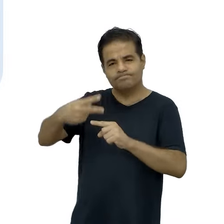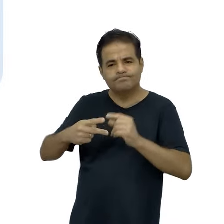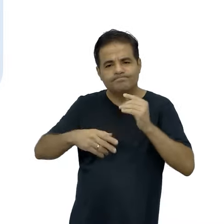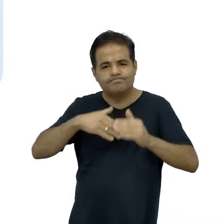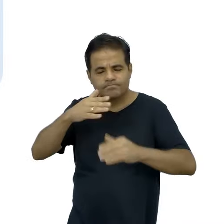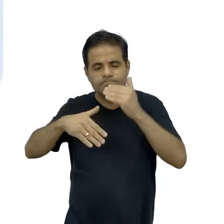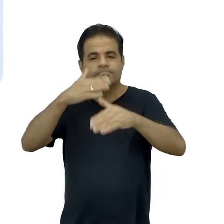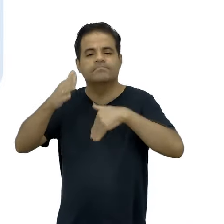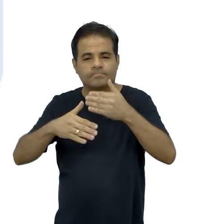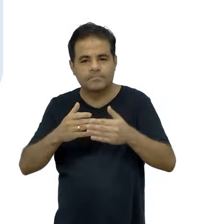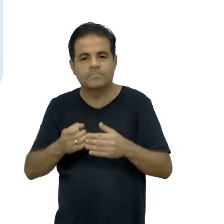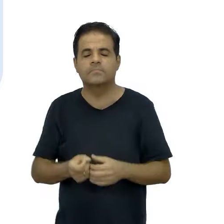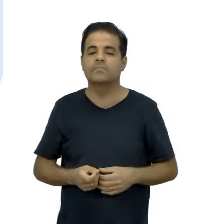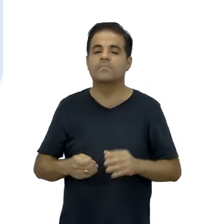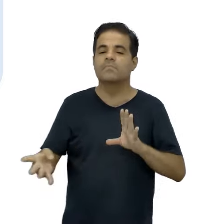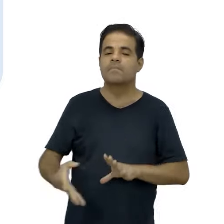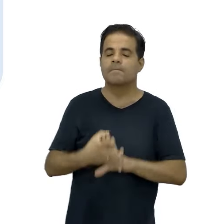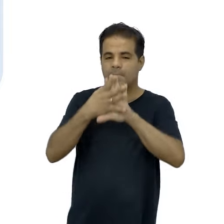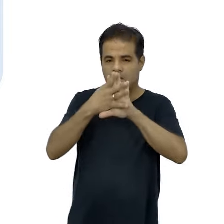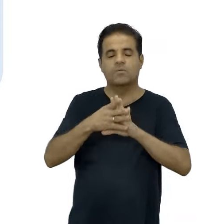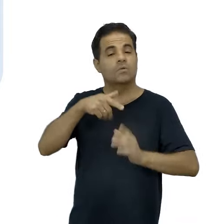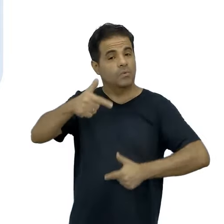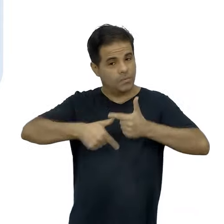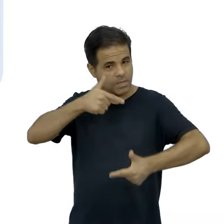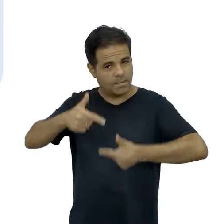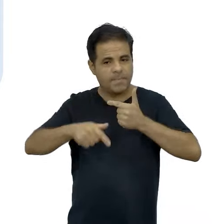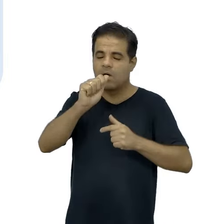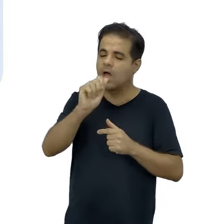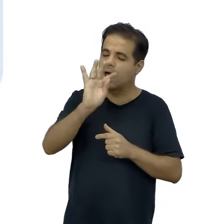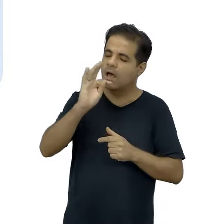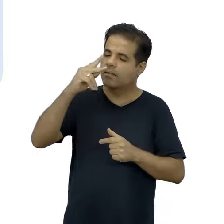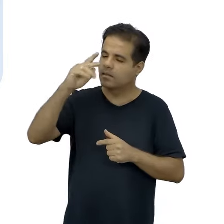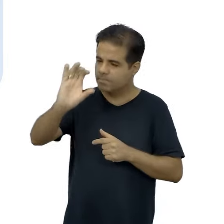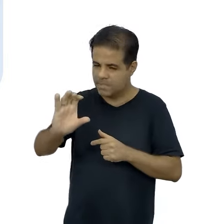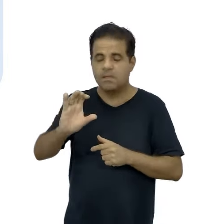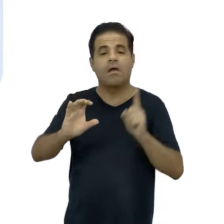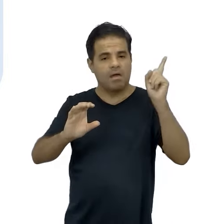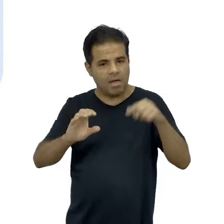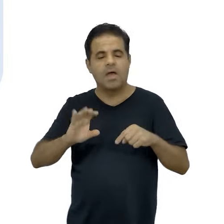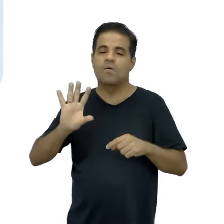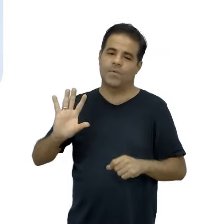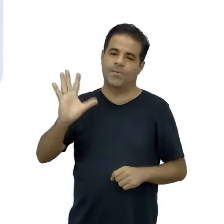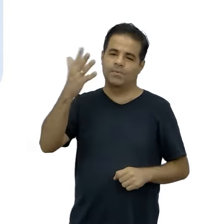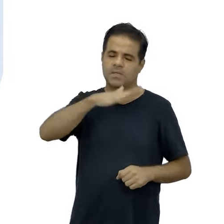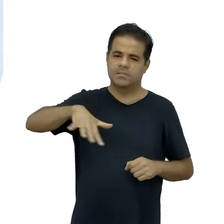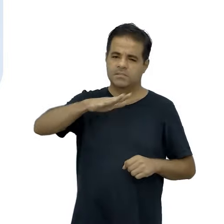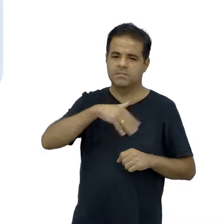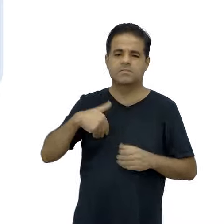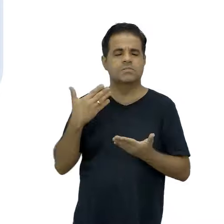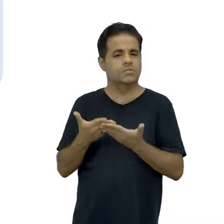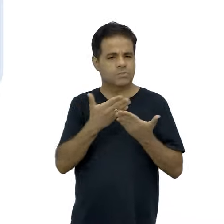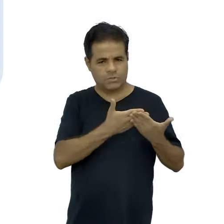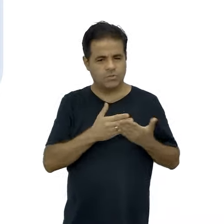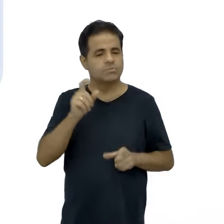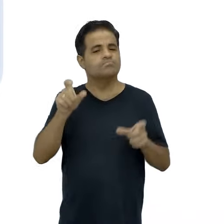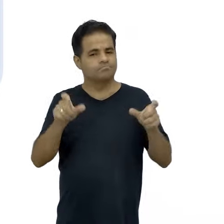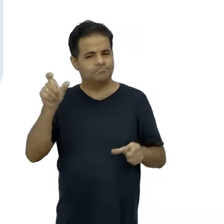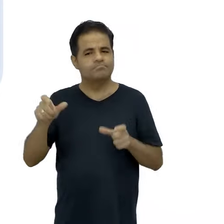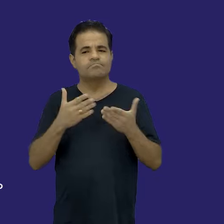desdobramento da pauta no trabalho em ATPC, que acontece nas escolas entre os